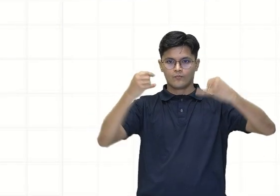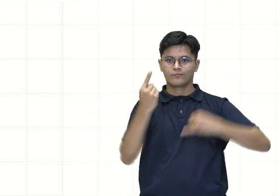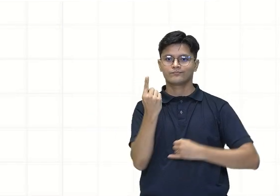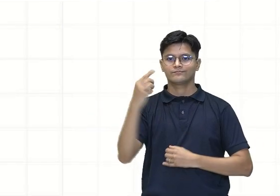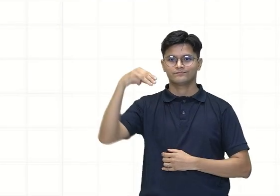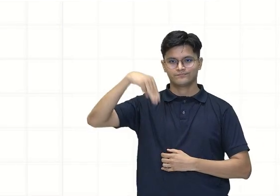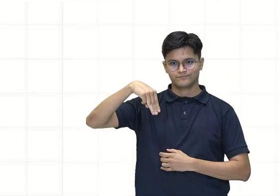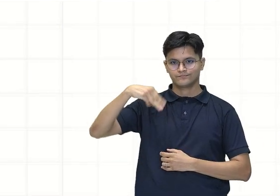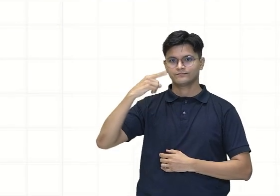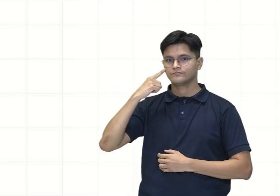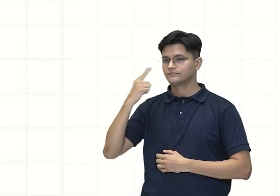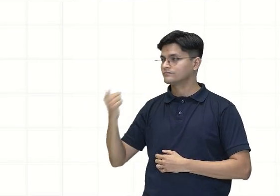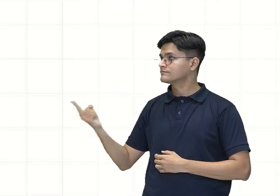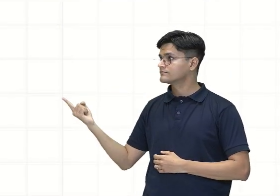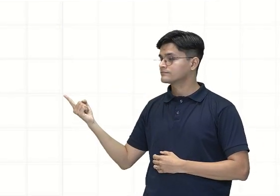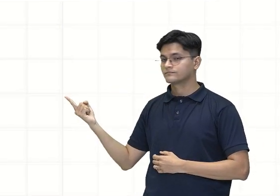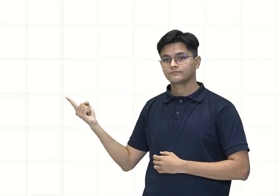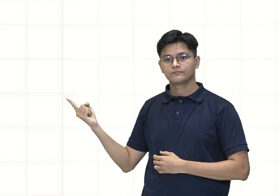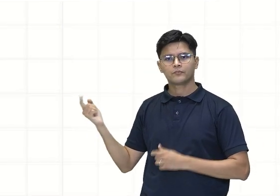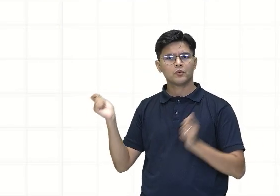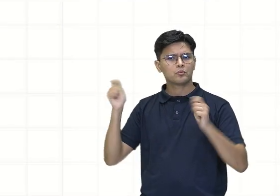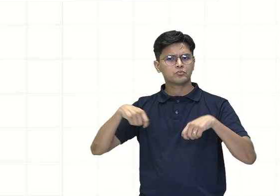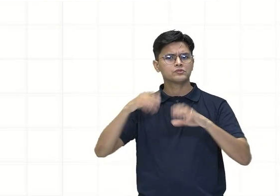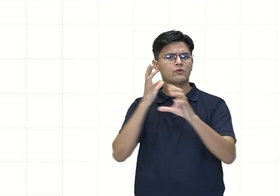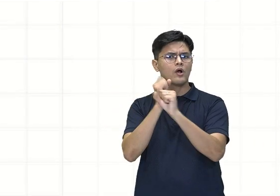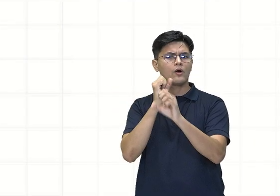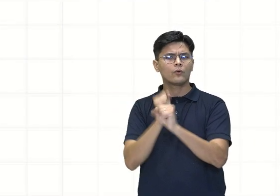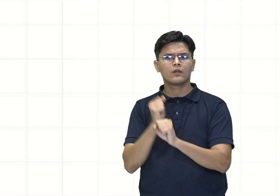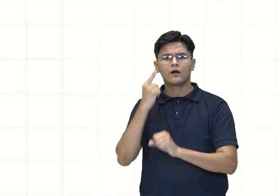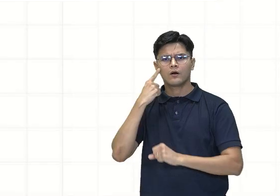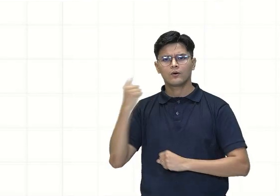1, vamos mais 1,